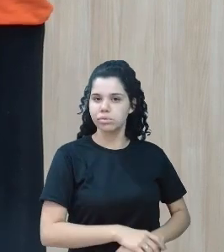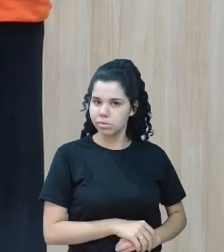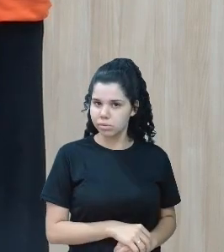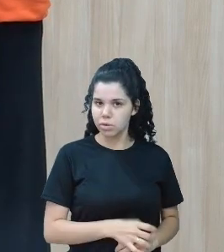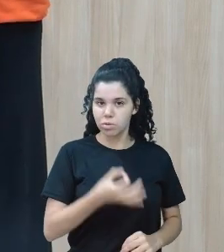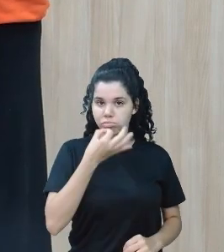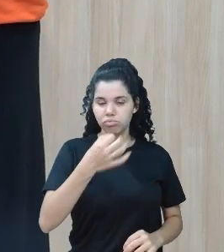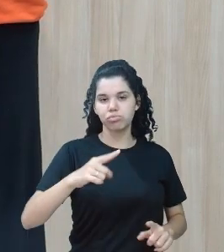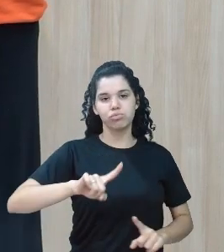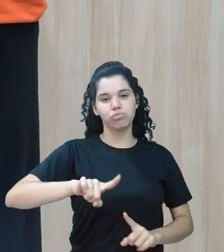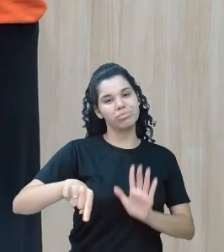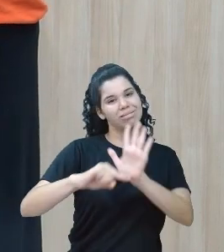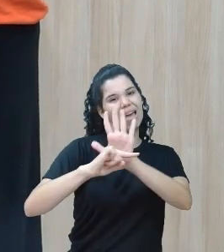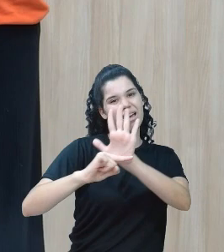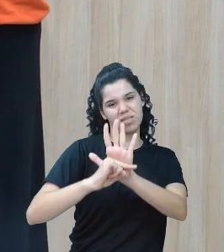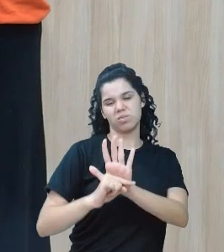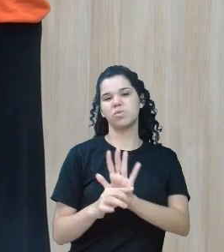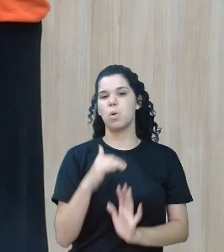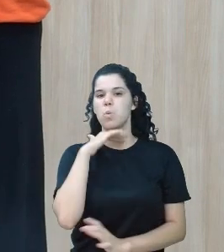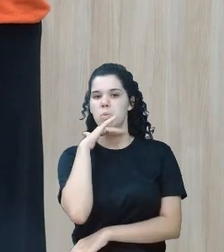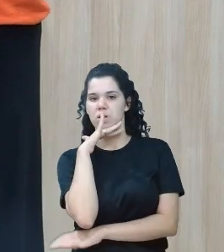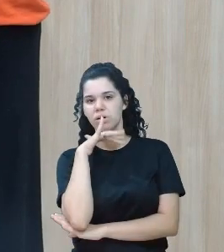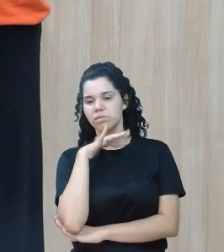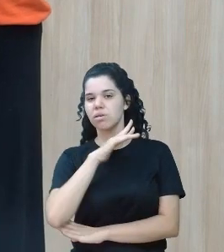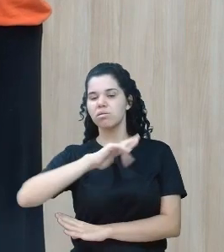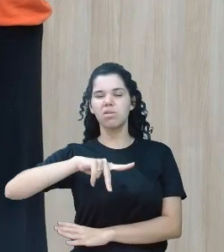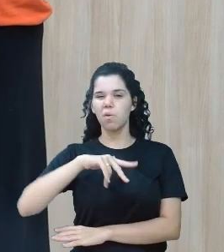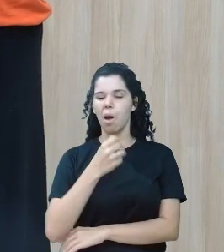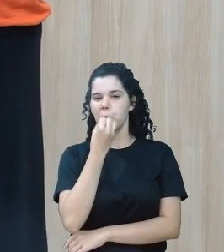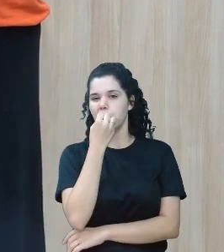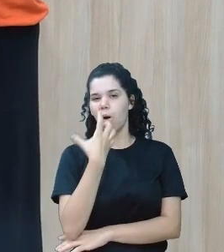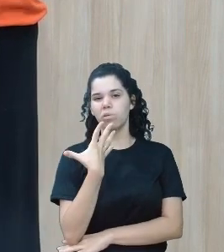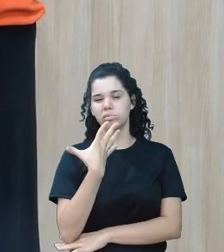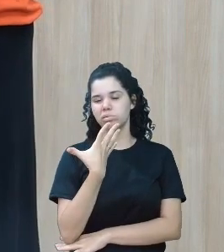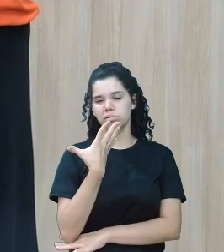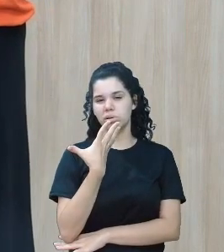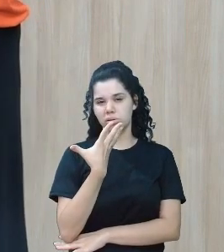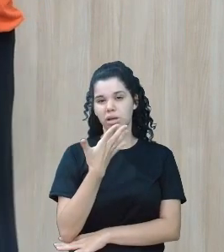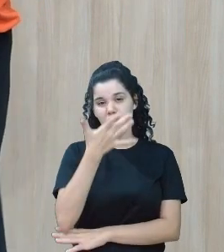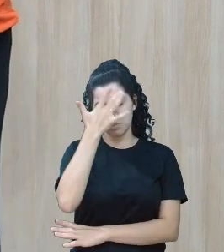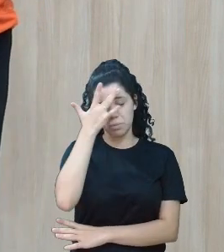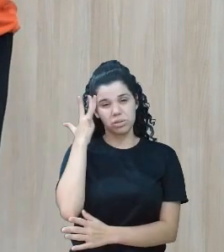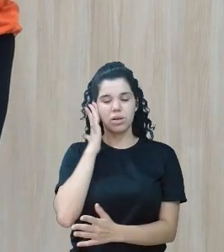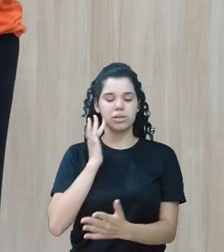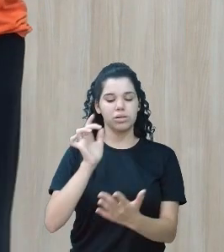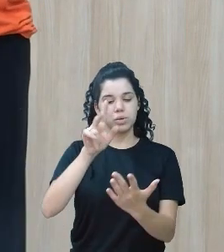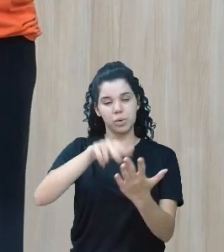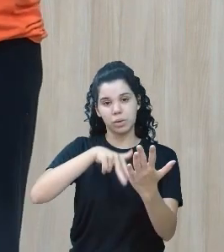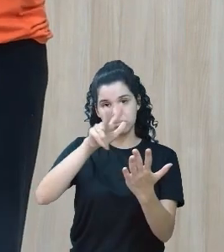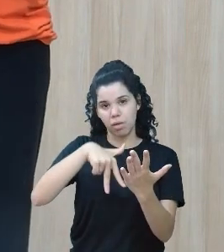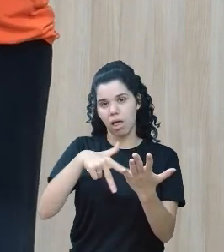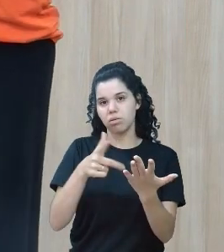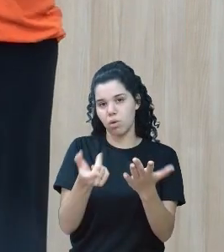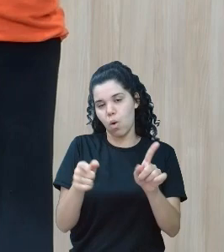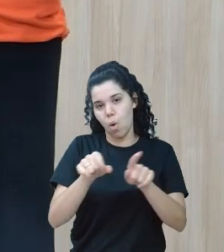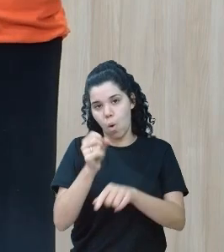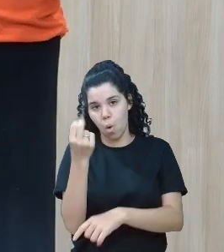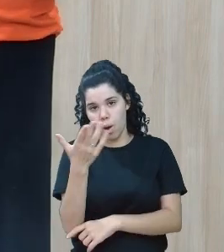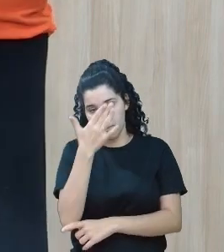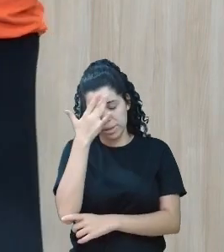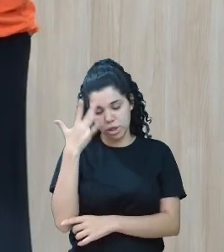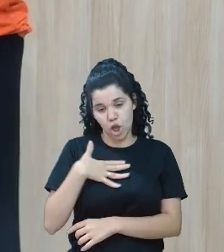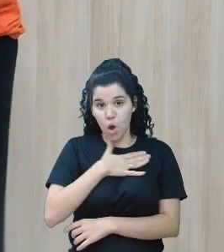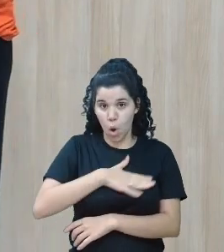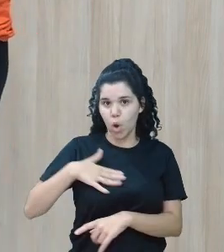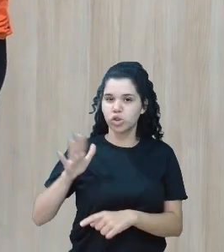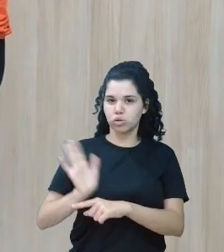crítica negativa, uma crítica que talvez não seja tão agradável para quem estava ali na produção ou para as pessoas que